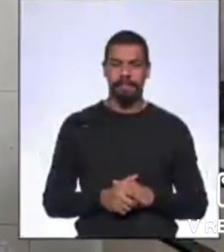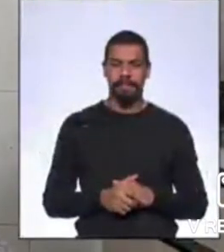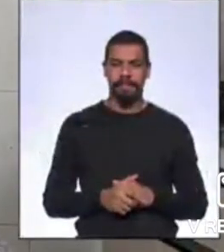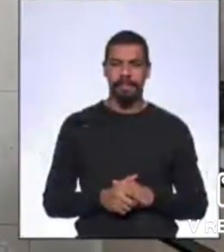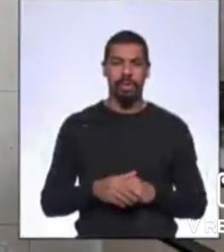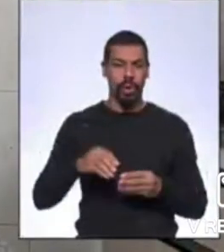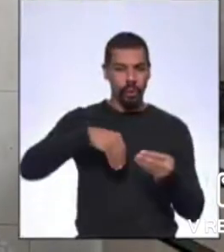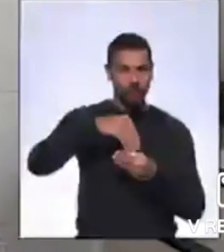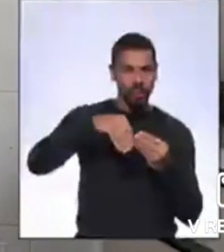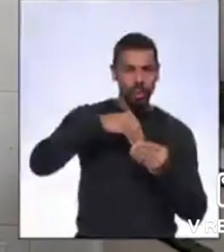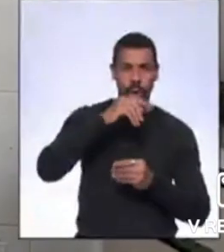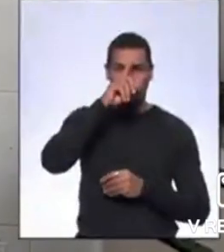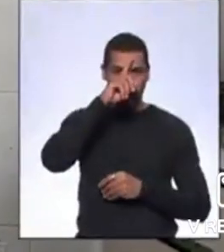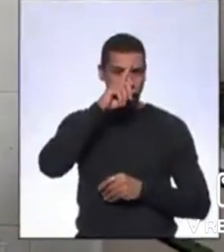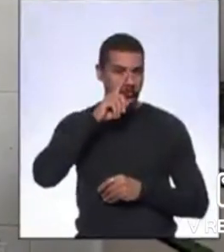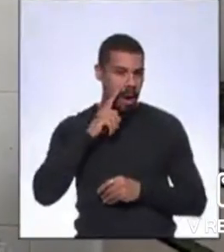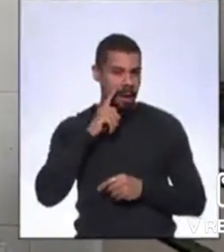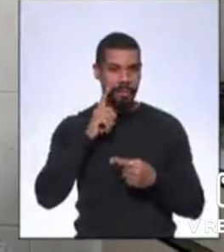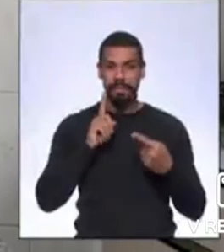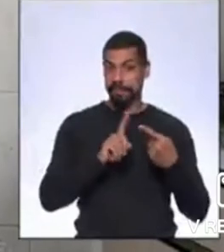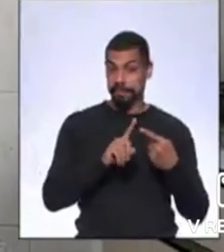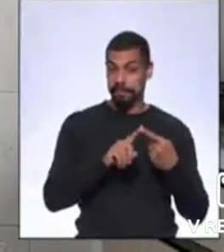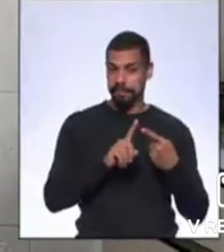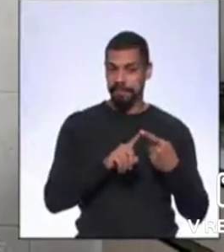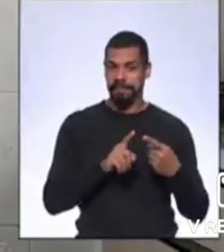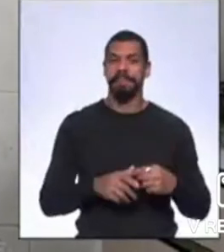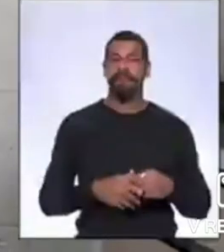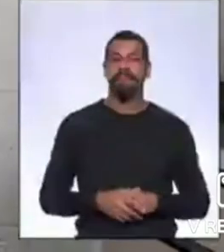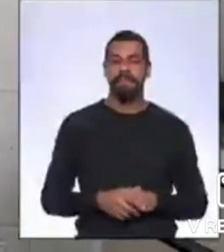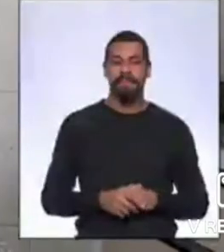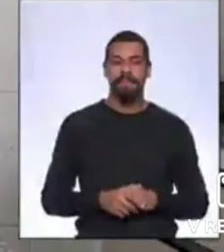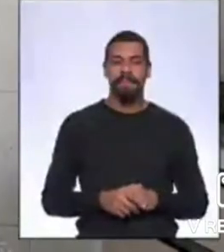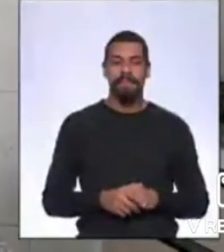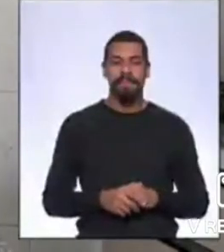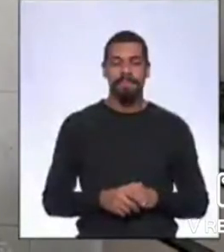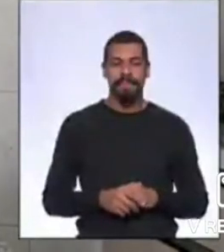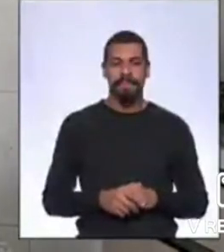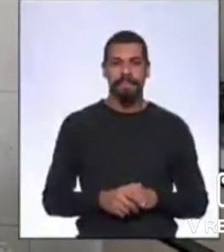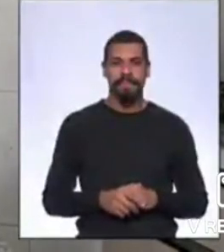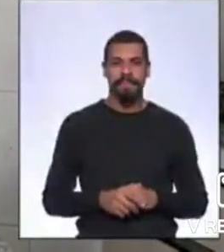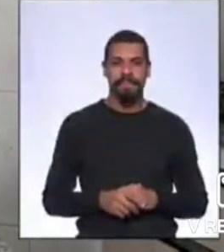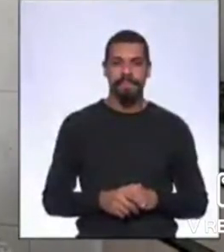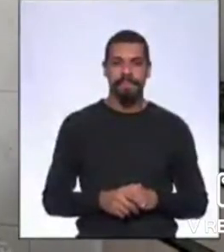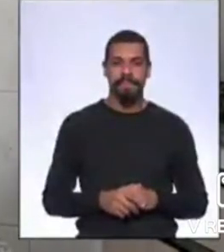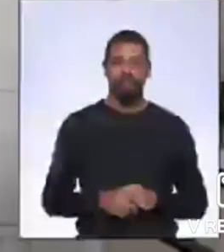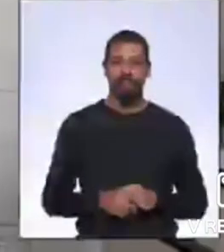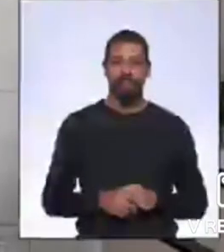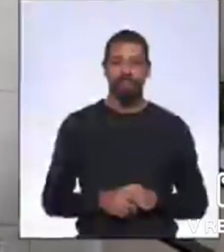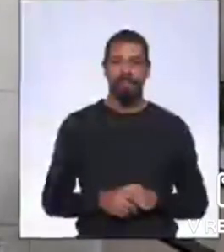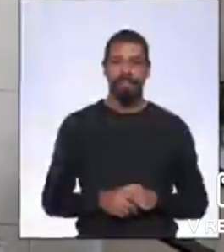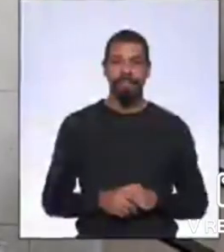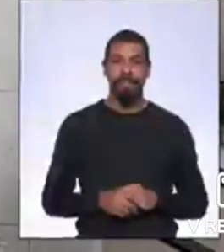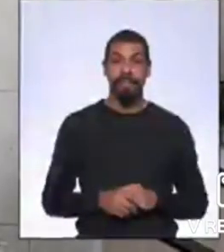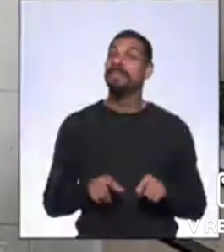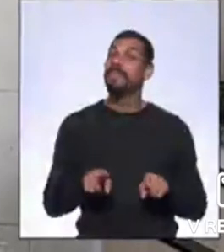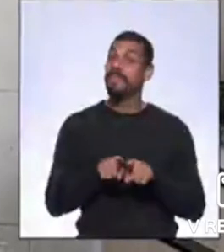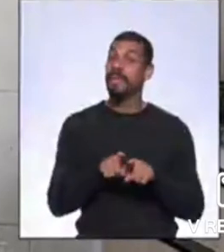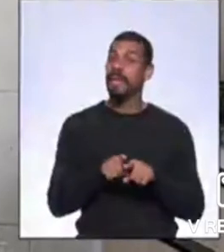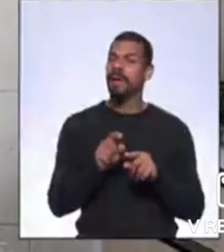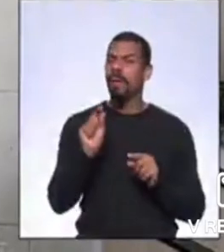pouco do corante amarelo, embora ele seja laranja, mas ele é amarelo. Então eu vou colocar um pouquinho do corante amarelo. E vou colocar também